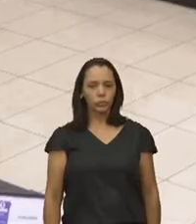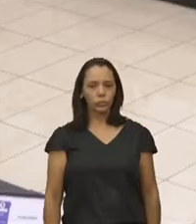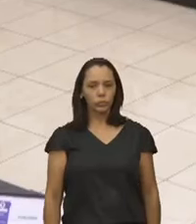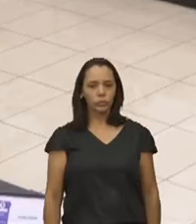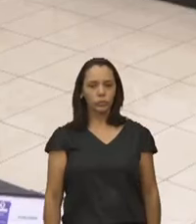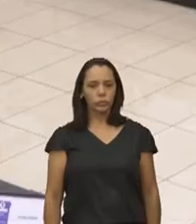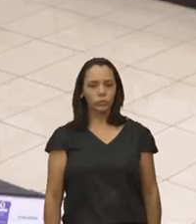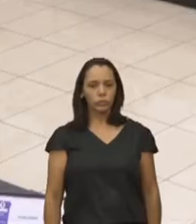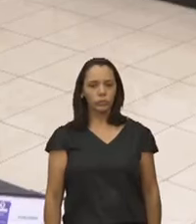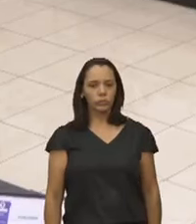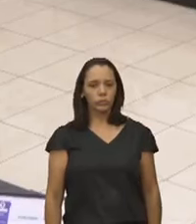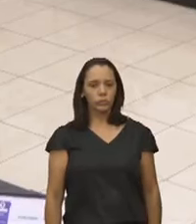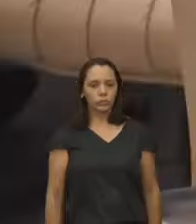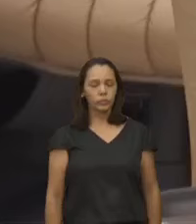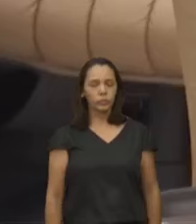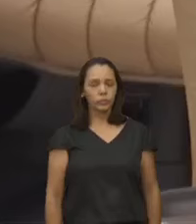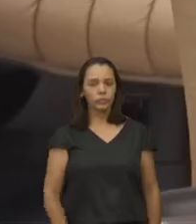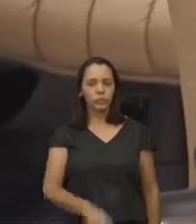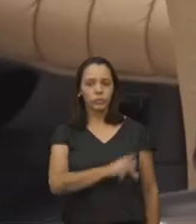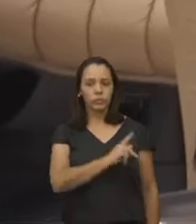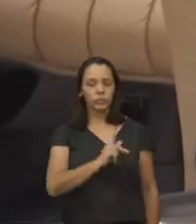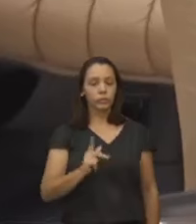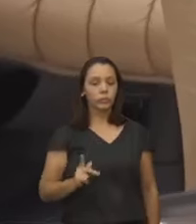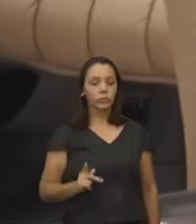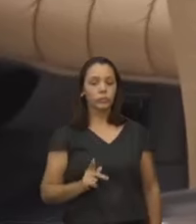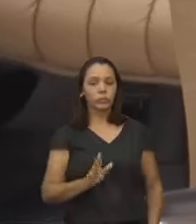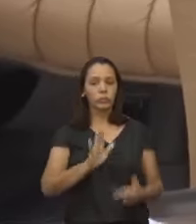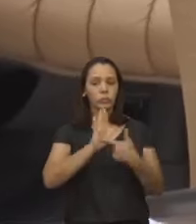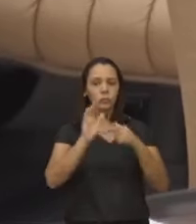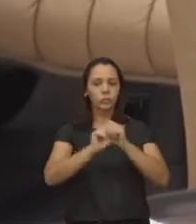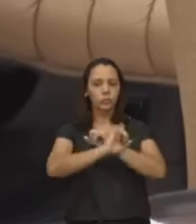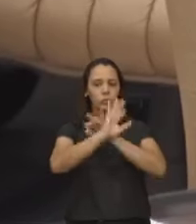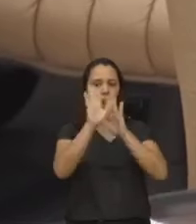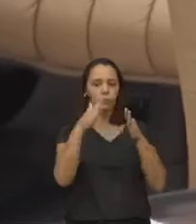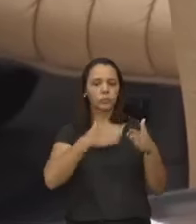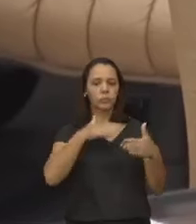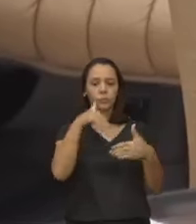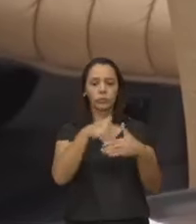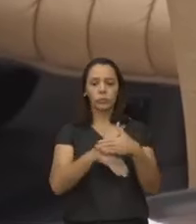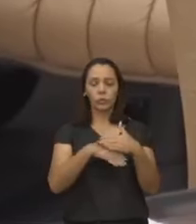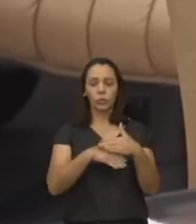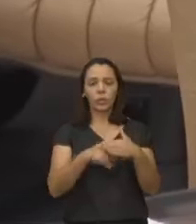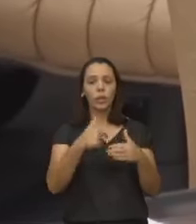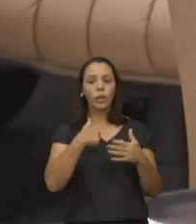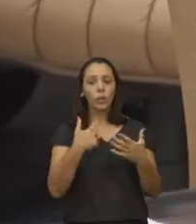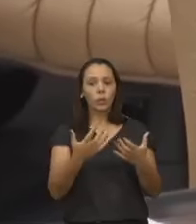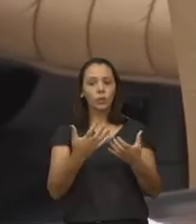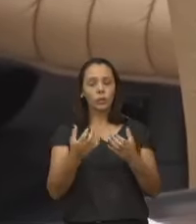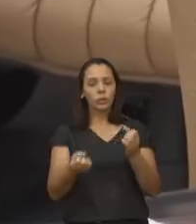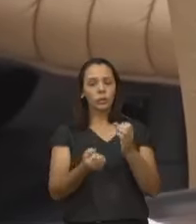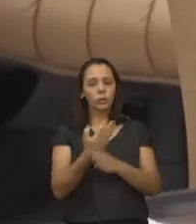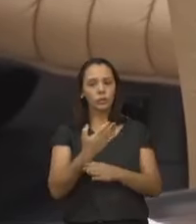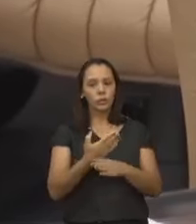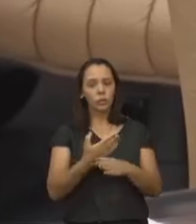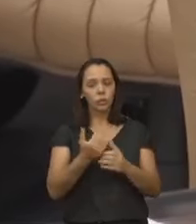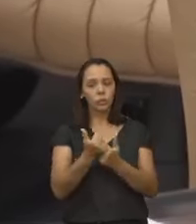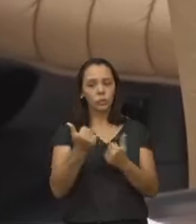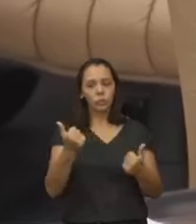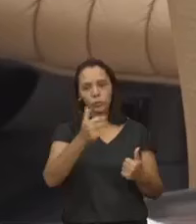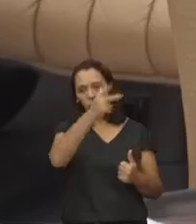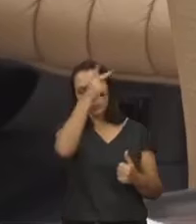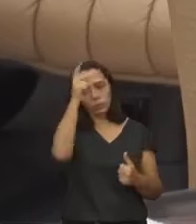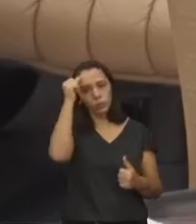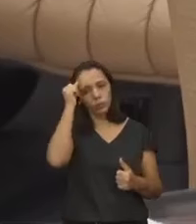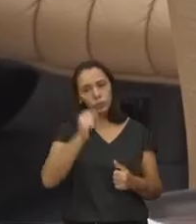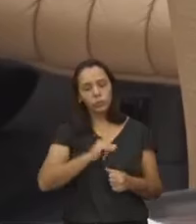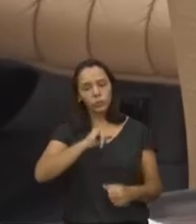Microfone do Gabriel. Presidente, vou deixar claro aqui meu voto. Eu estou votando pela criação da subprefeitura no Veraneijal, porque essa é uma demanda